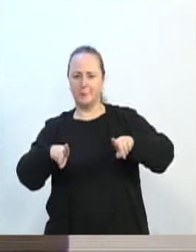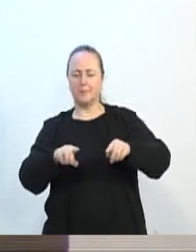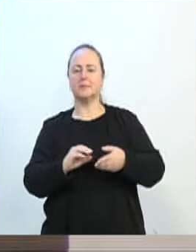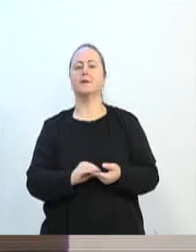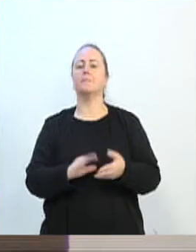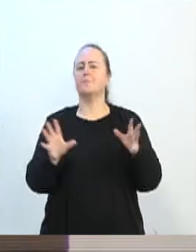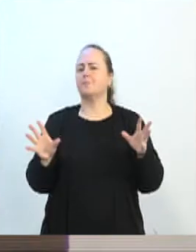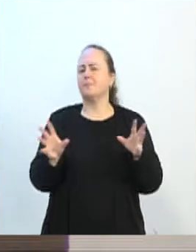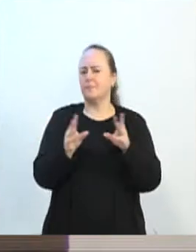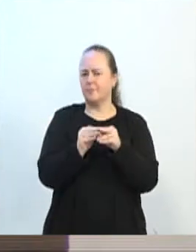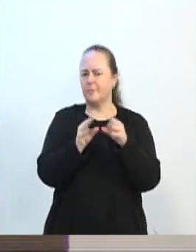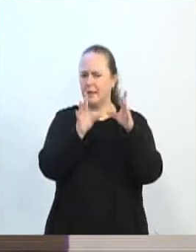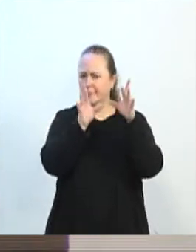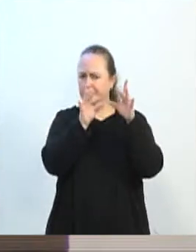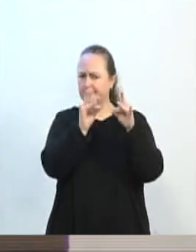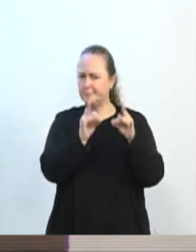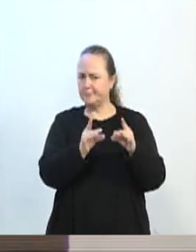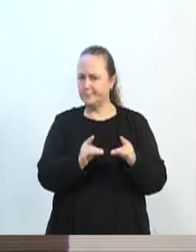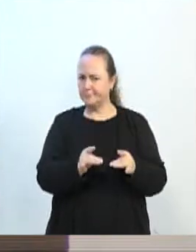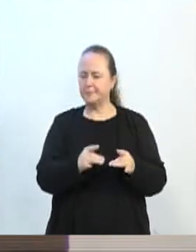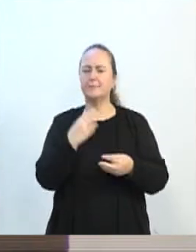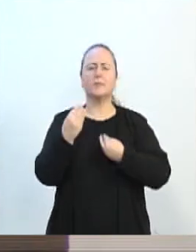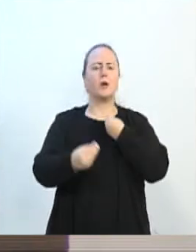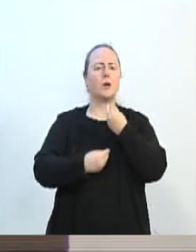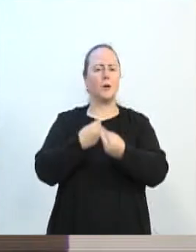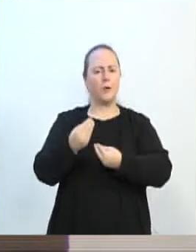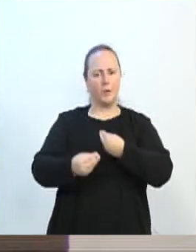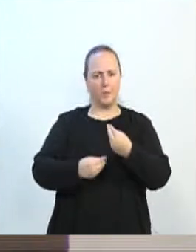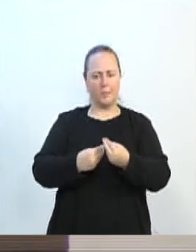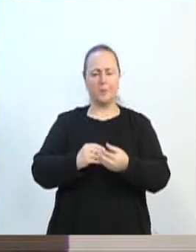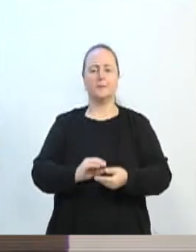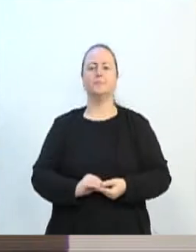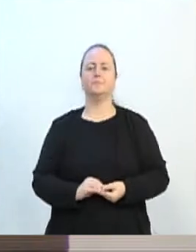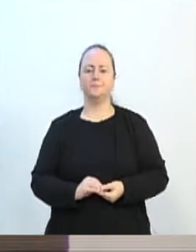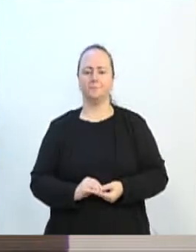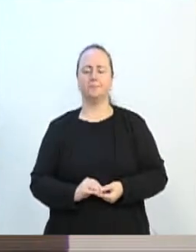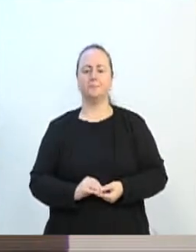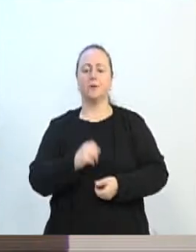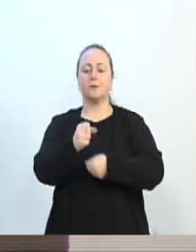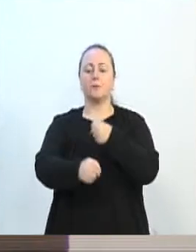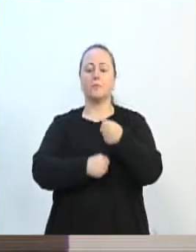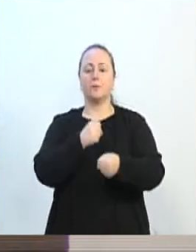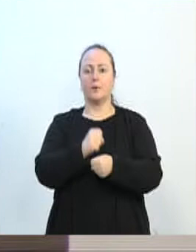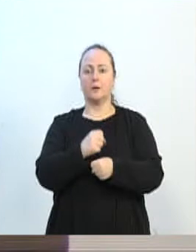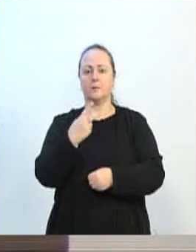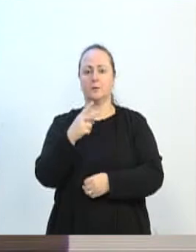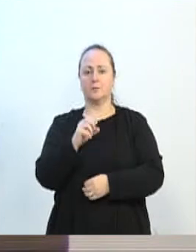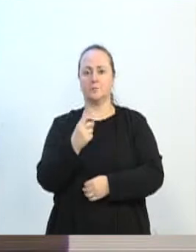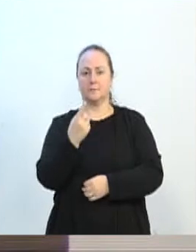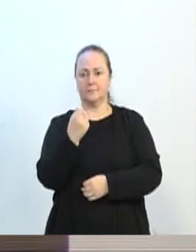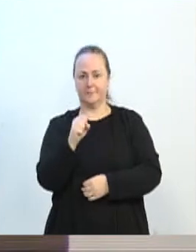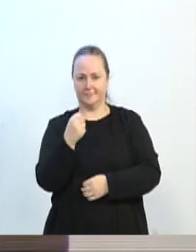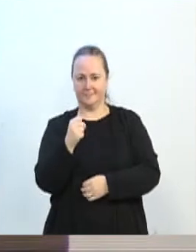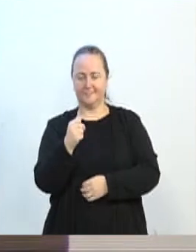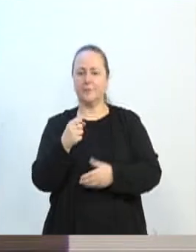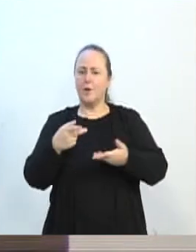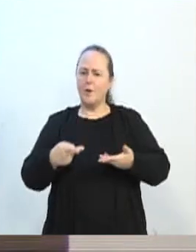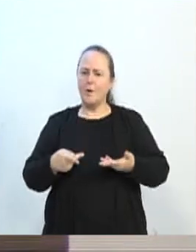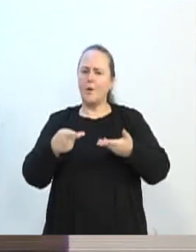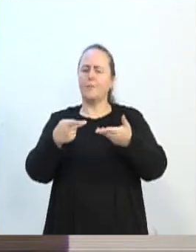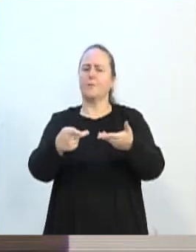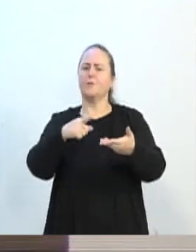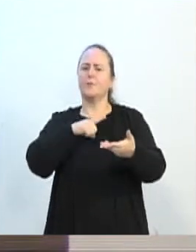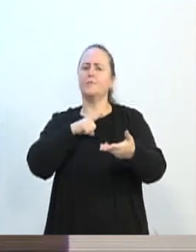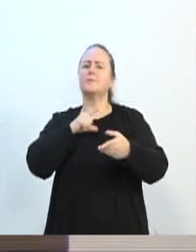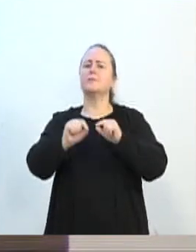com alguns detalhes da sua história. Em 2018, recebemos um convite para estar na tarde de